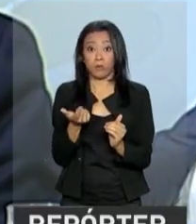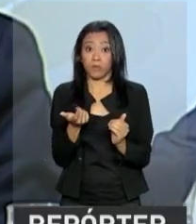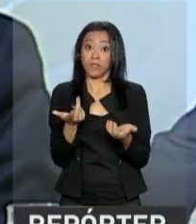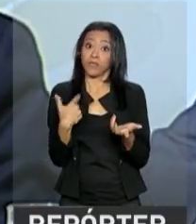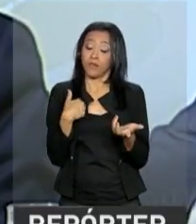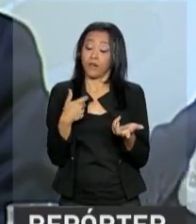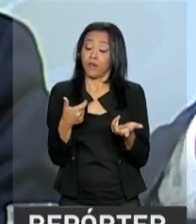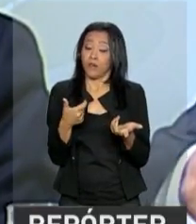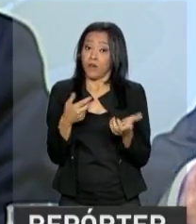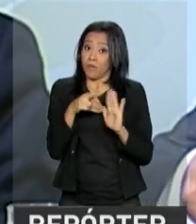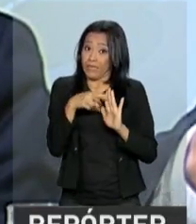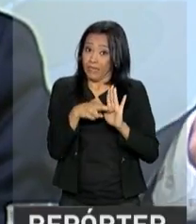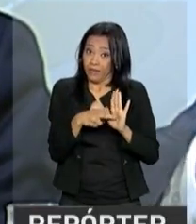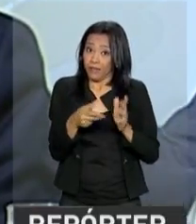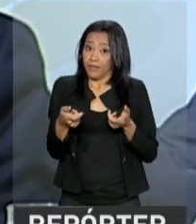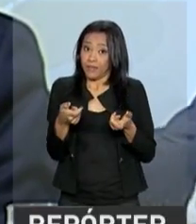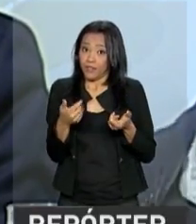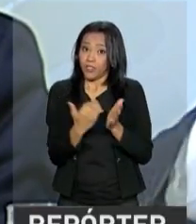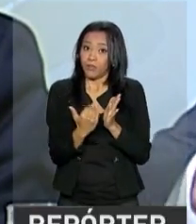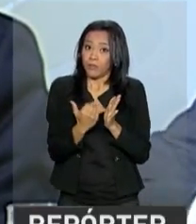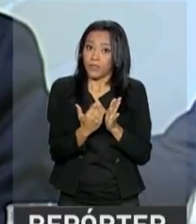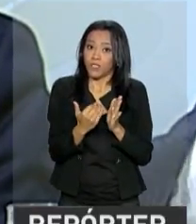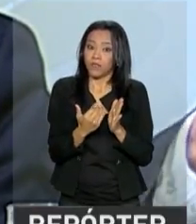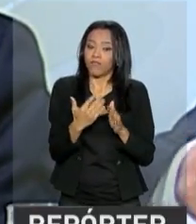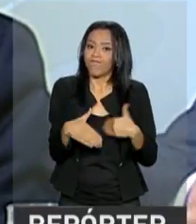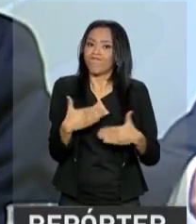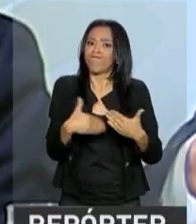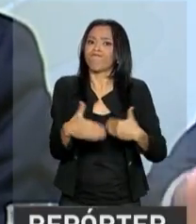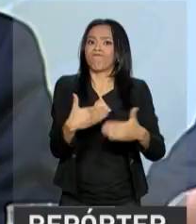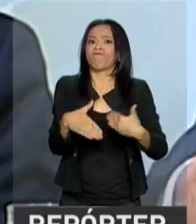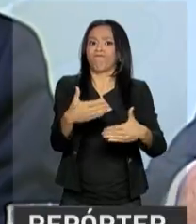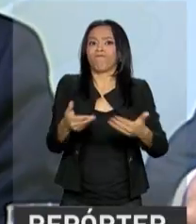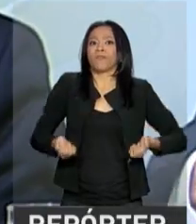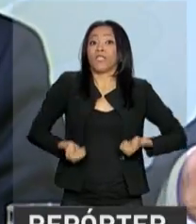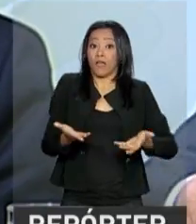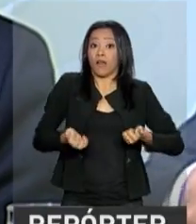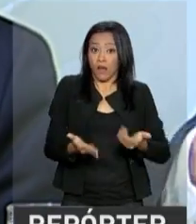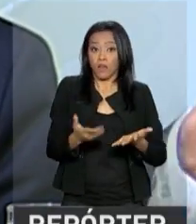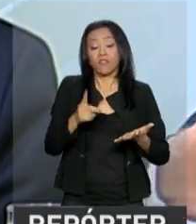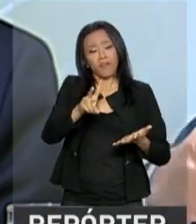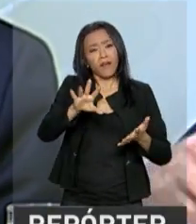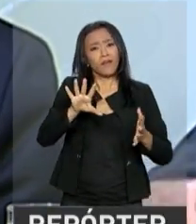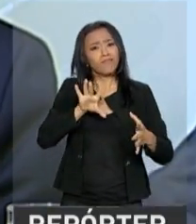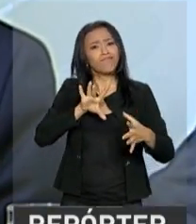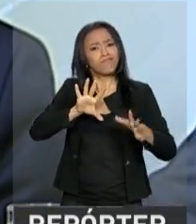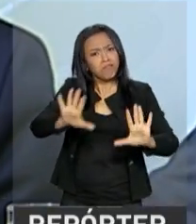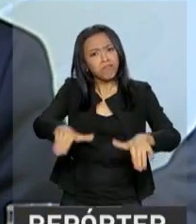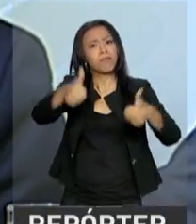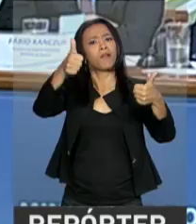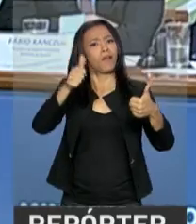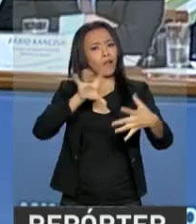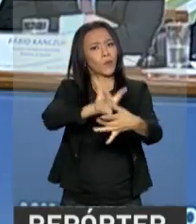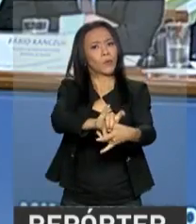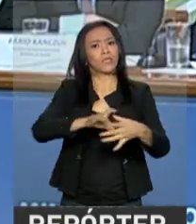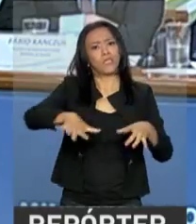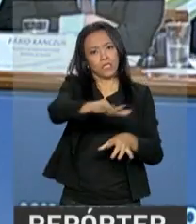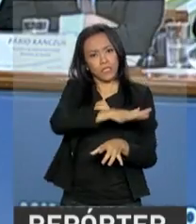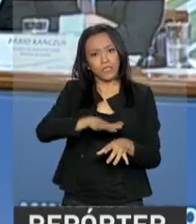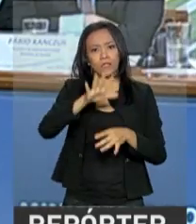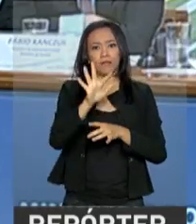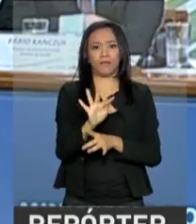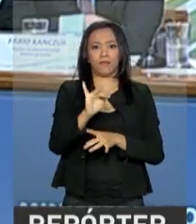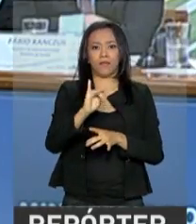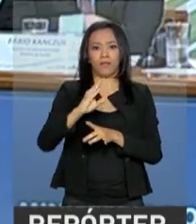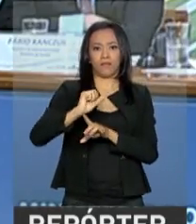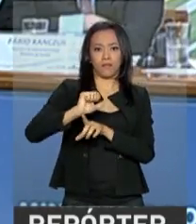crescimento de despesa que começa a criar um ambiente para a melhoria do resultado fiscal os ministros destacaram